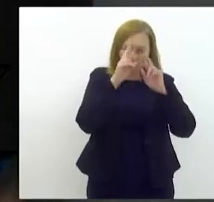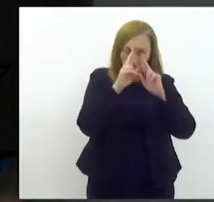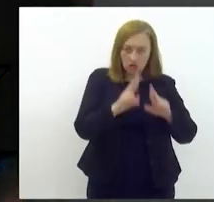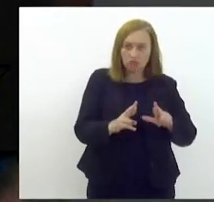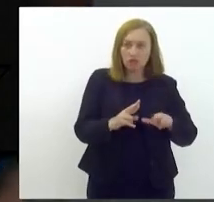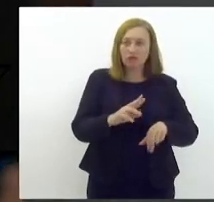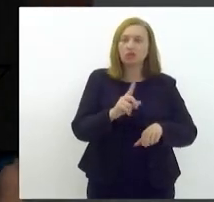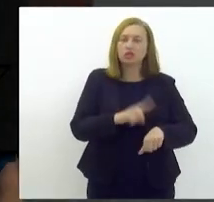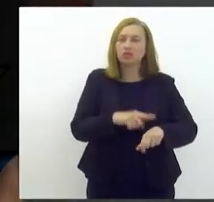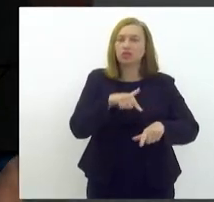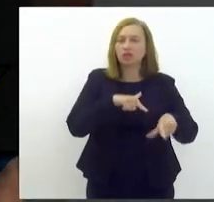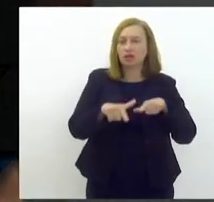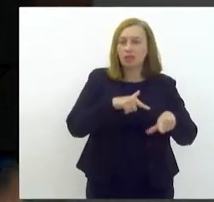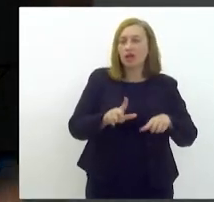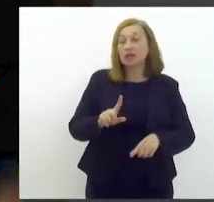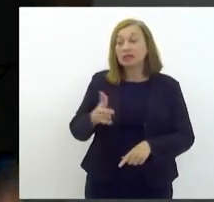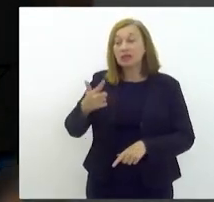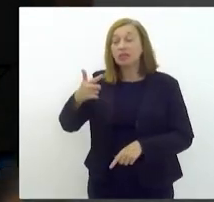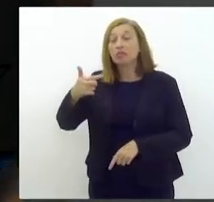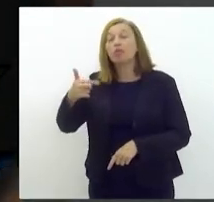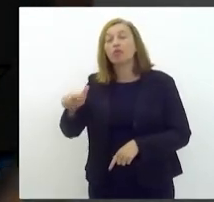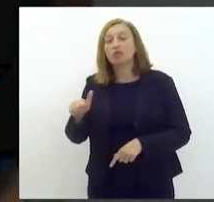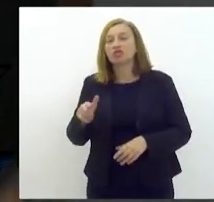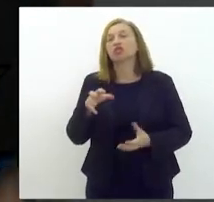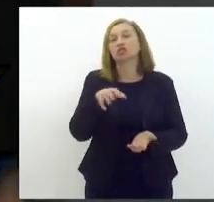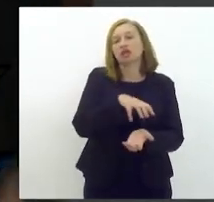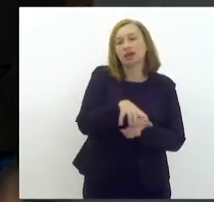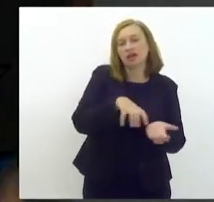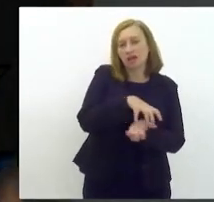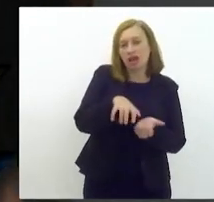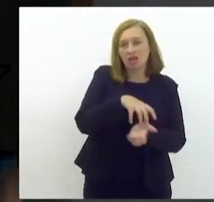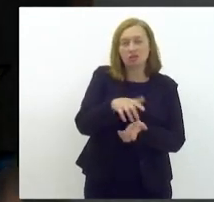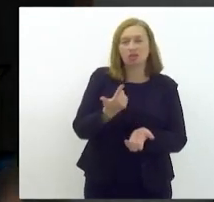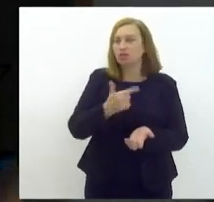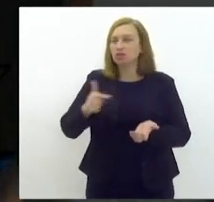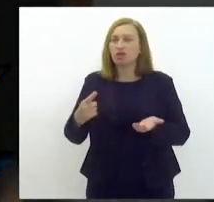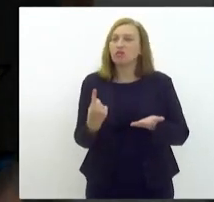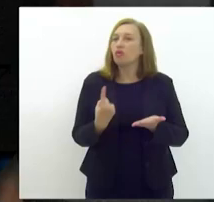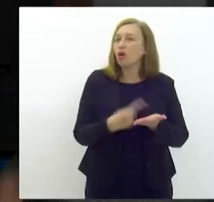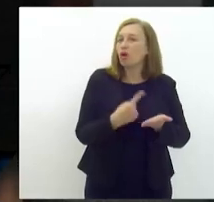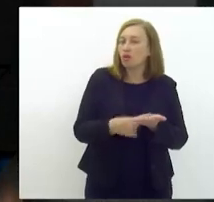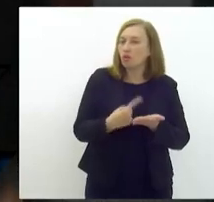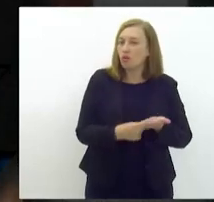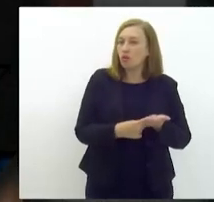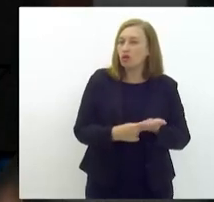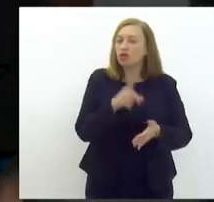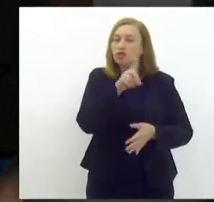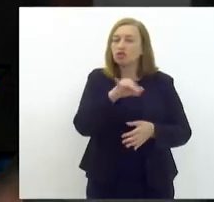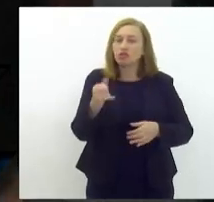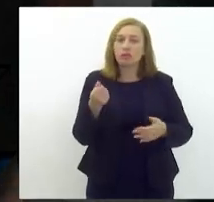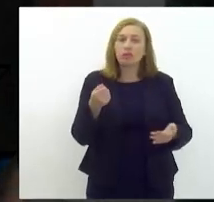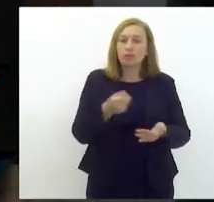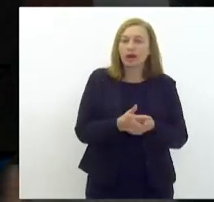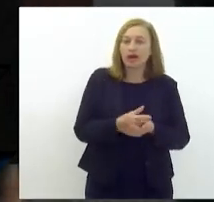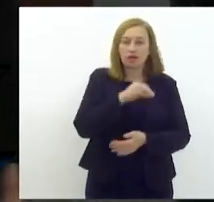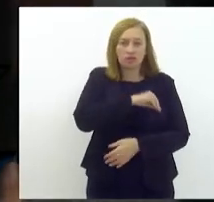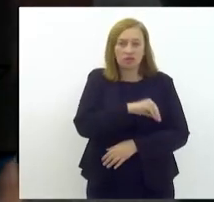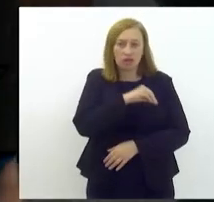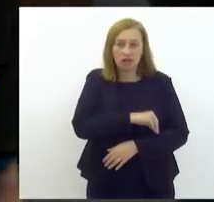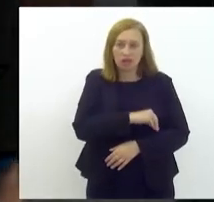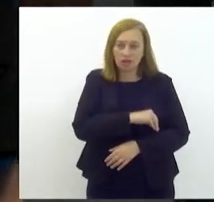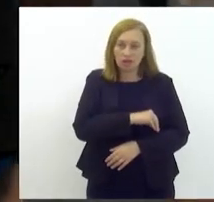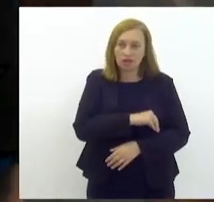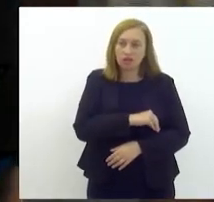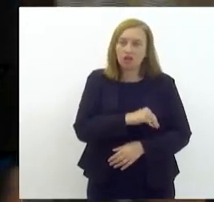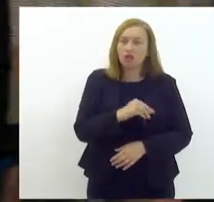carreira e depois da greve quando não houve um acordo por um calendário do pagamento do piso virou uma corrida